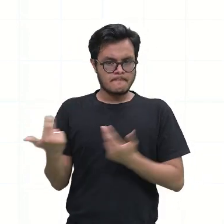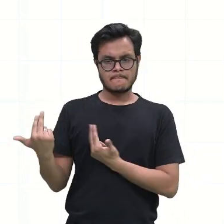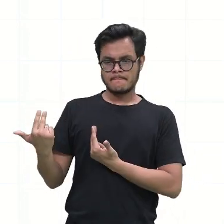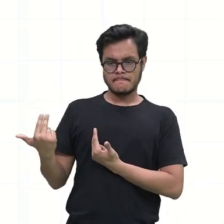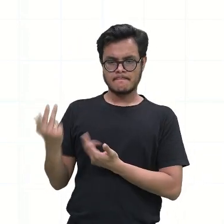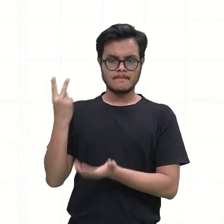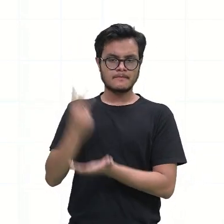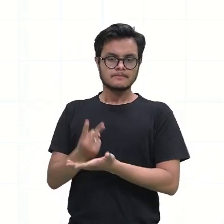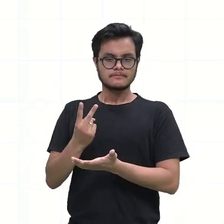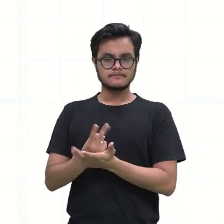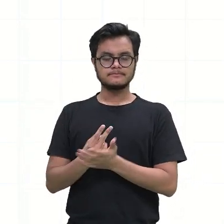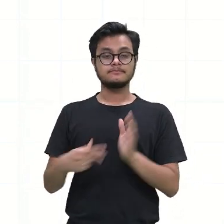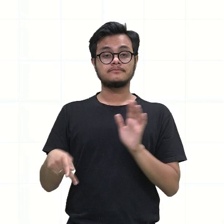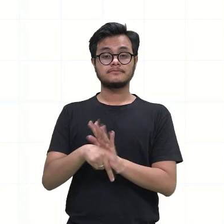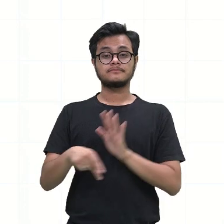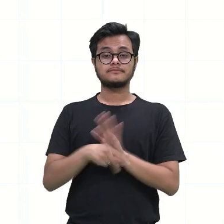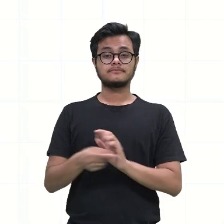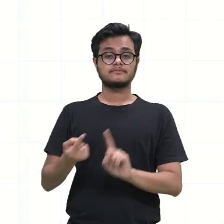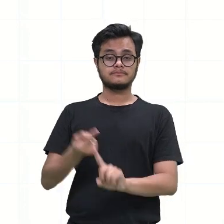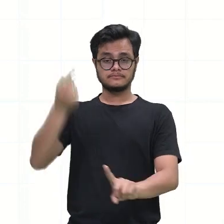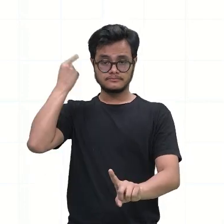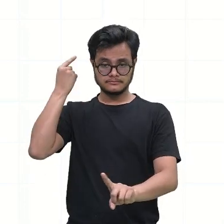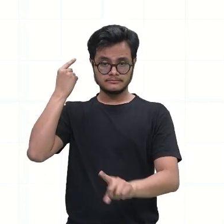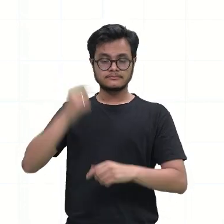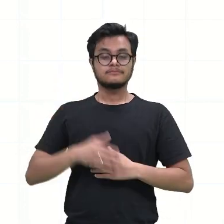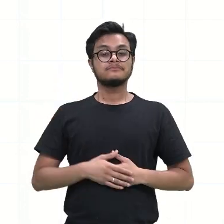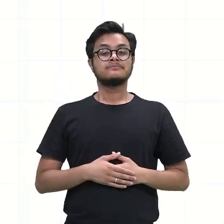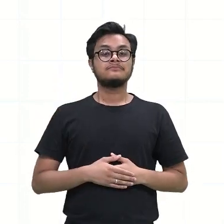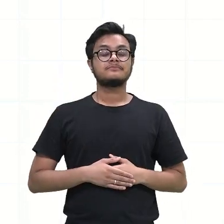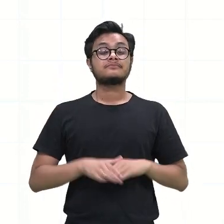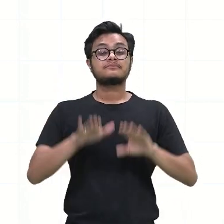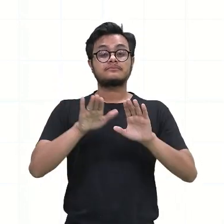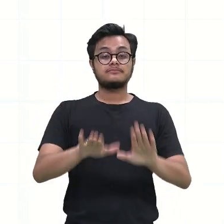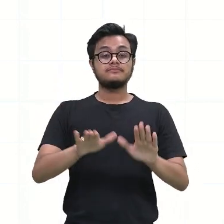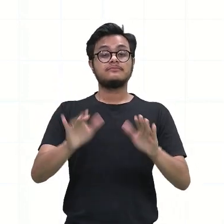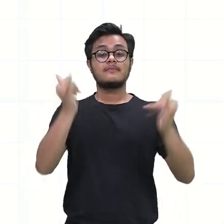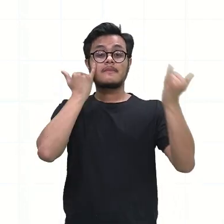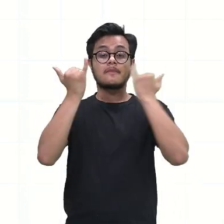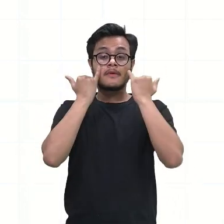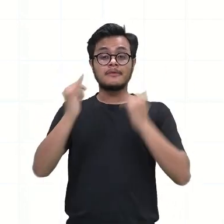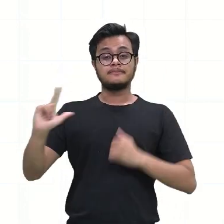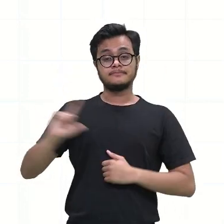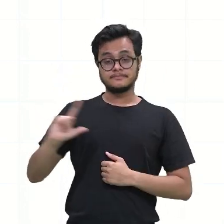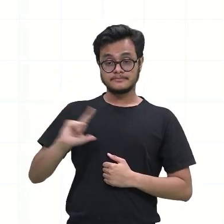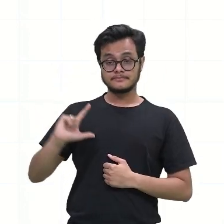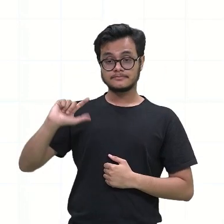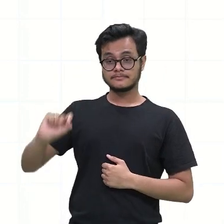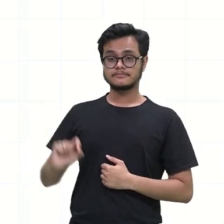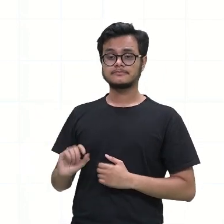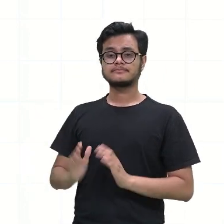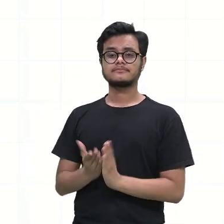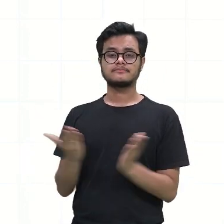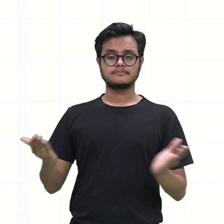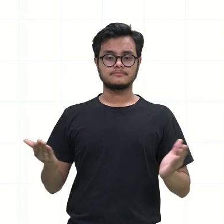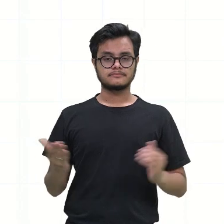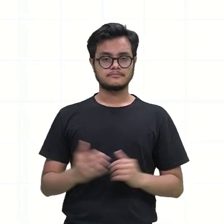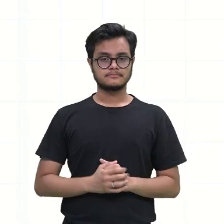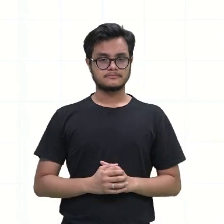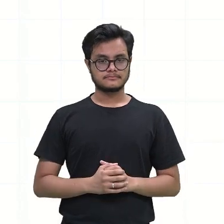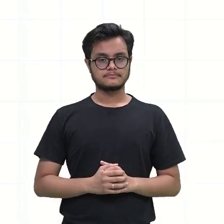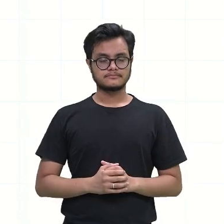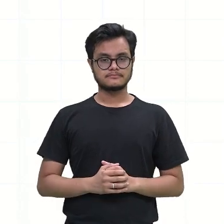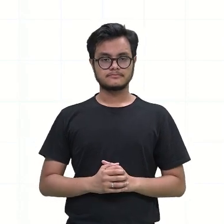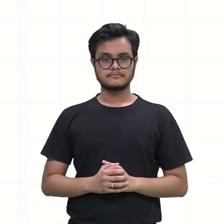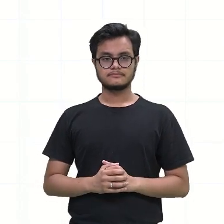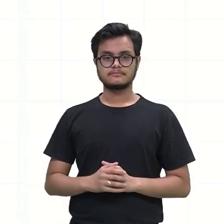estão no infinitivo. Temos mais informações aqui, olha só. Temos mais informações. Temos aí,